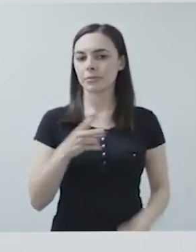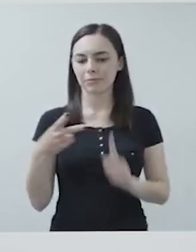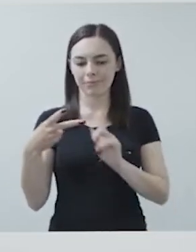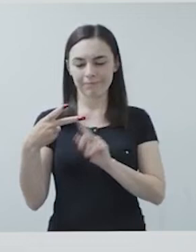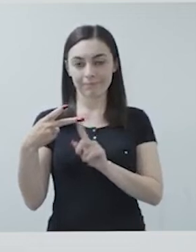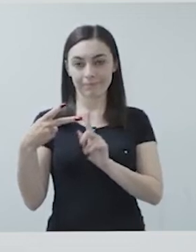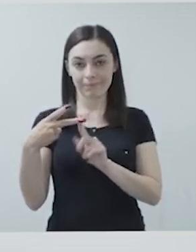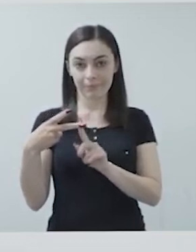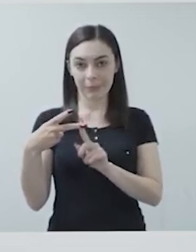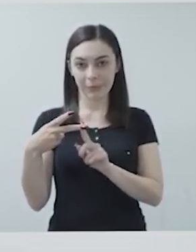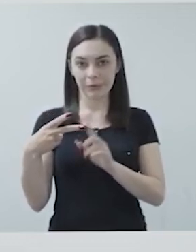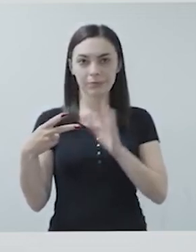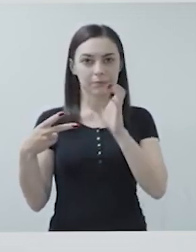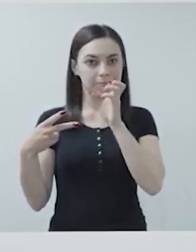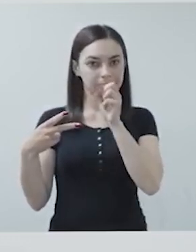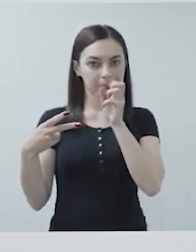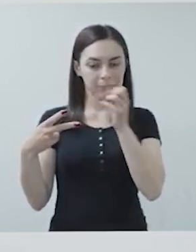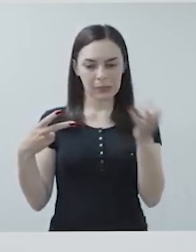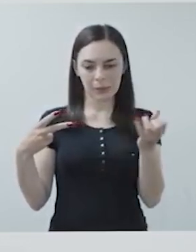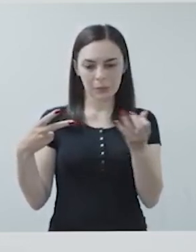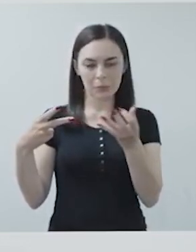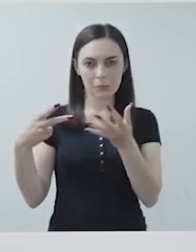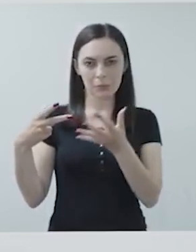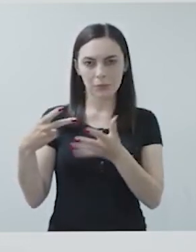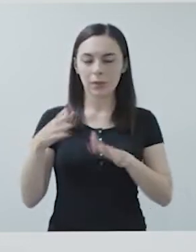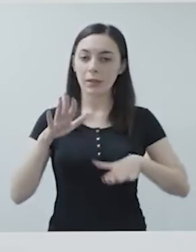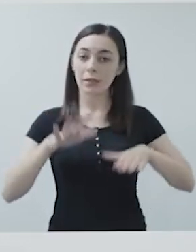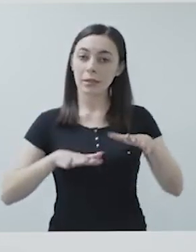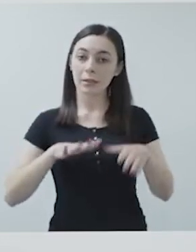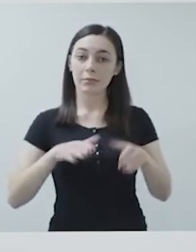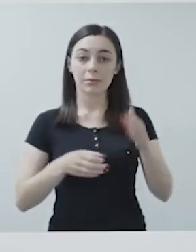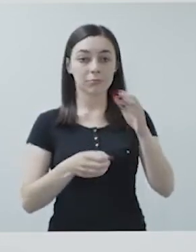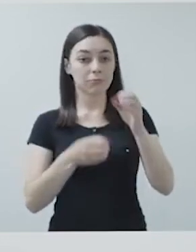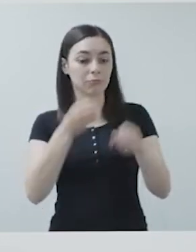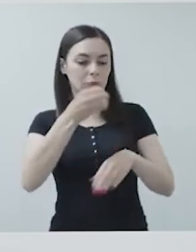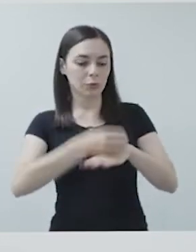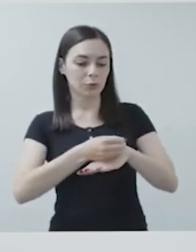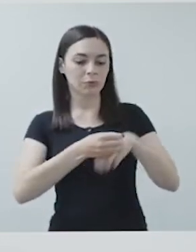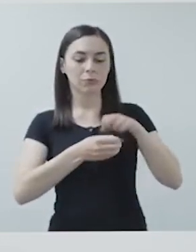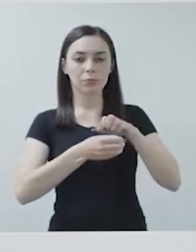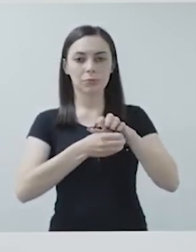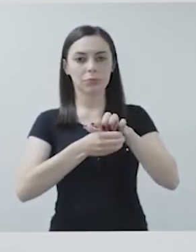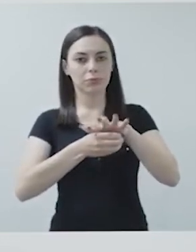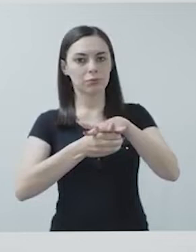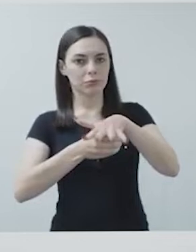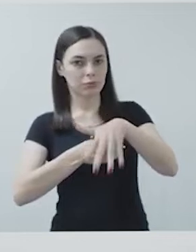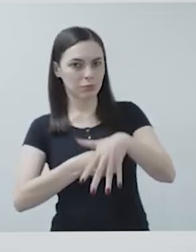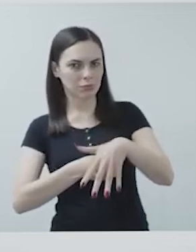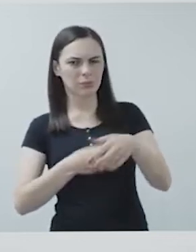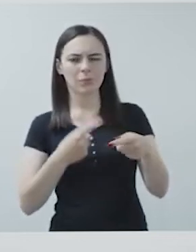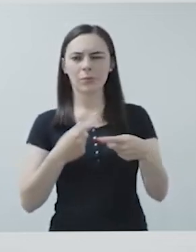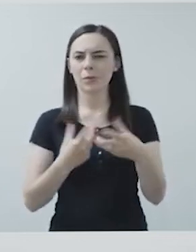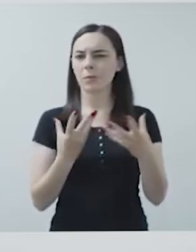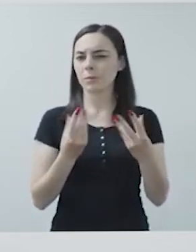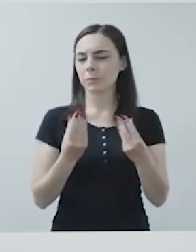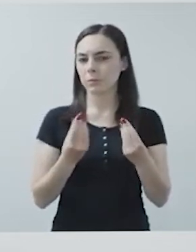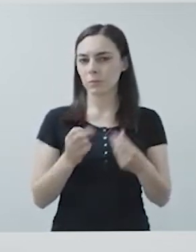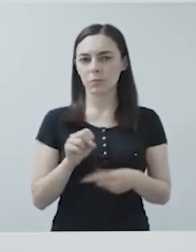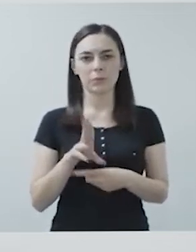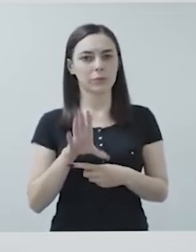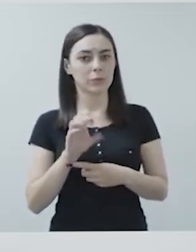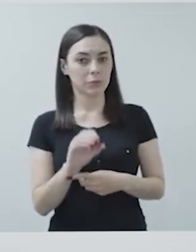2, toda essa quantidade de laranjas vai transbordar, são muitas laranjas, então vai ficar uma grande quantidade de suco,